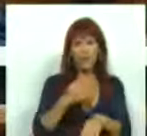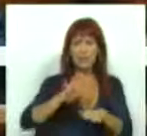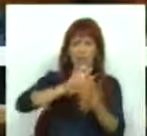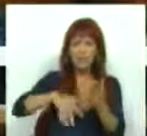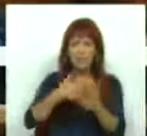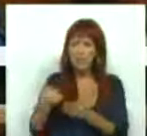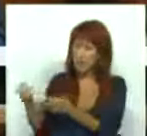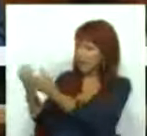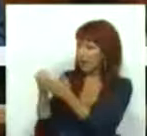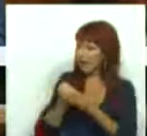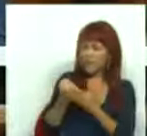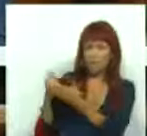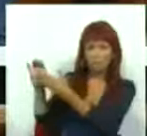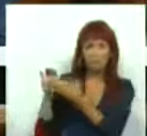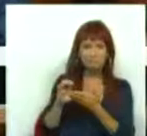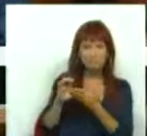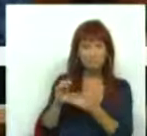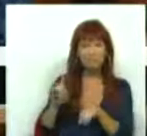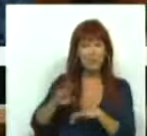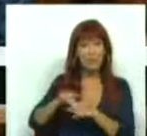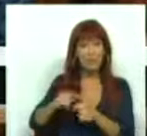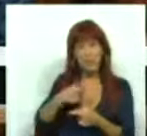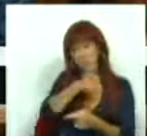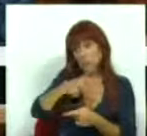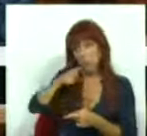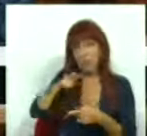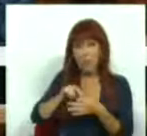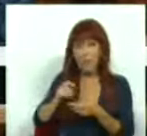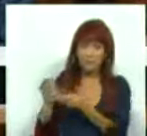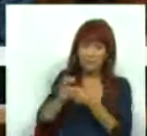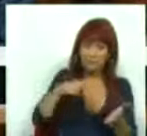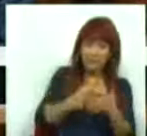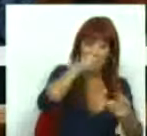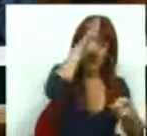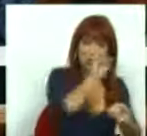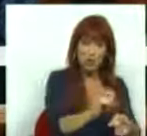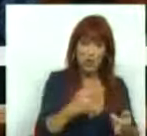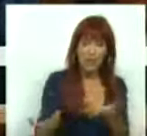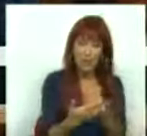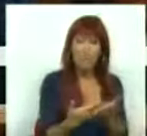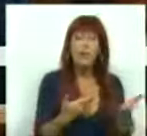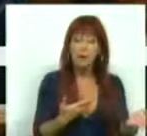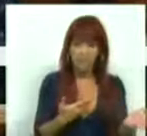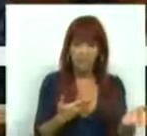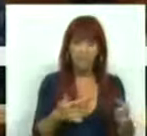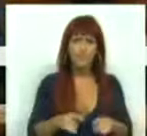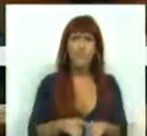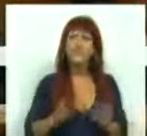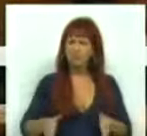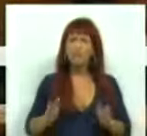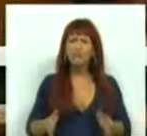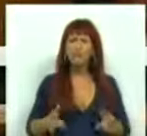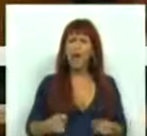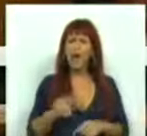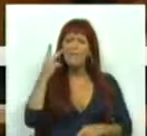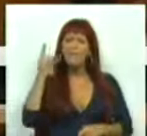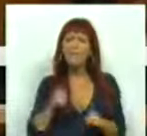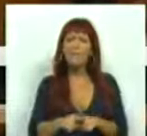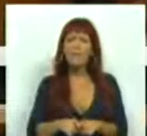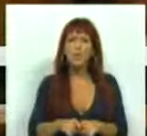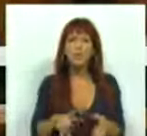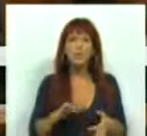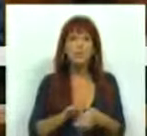plano de assistência económica e financeira com que nos comprometemos para poder financiar o Estado e a economia. Já era necessário viver com